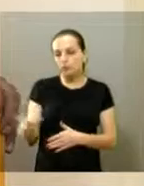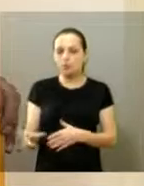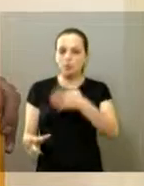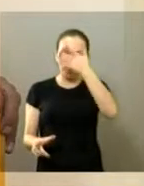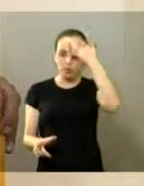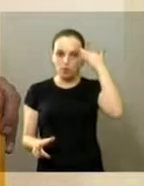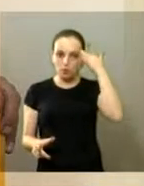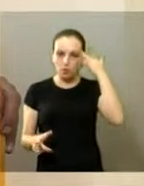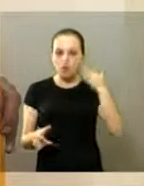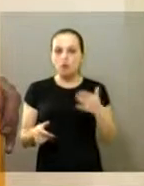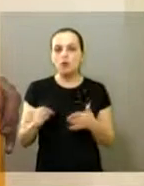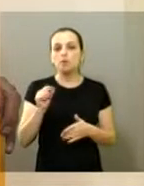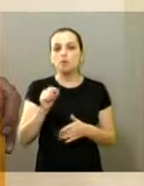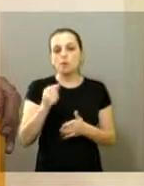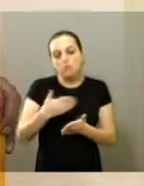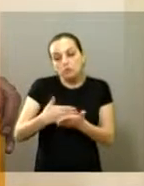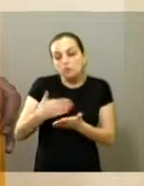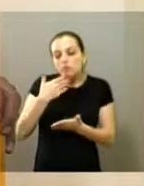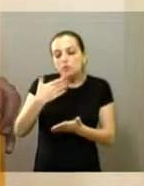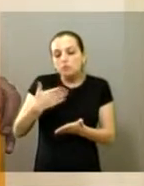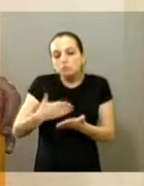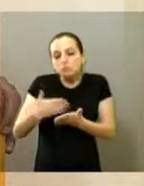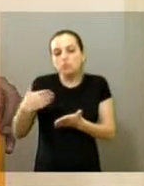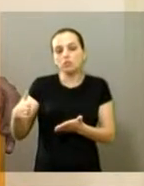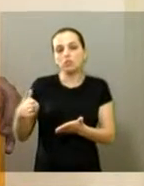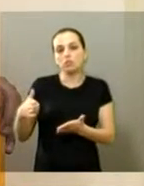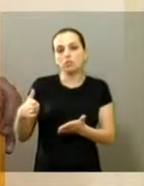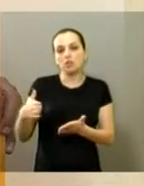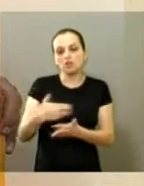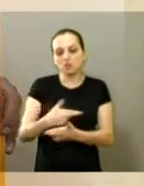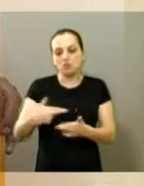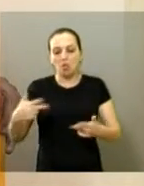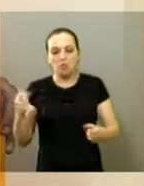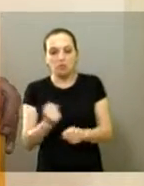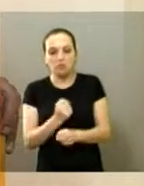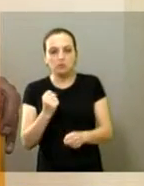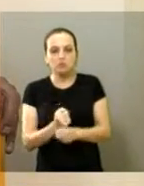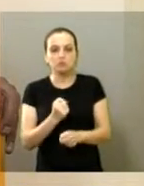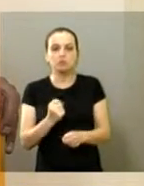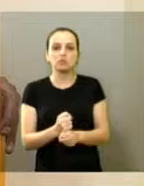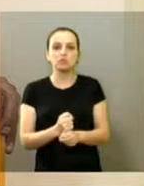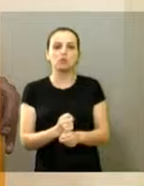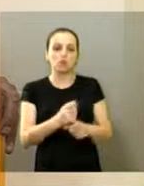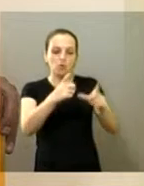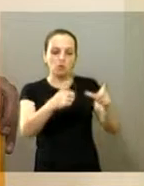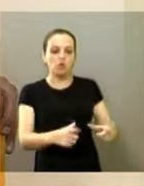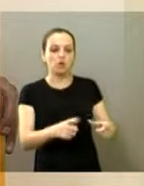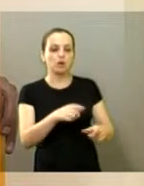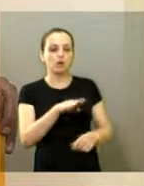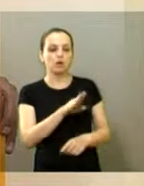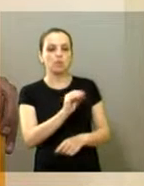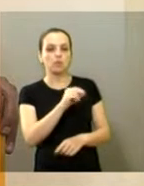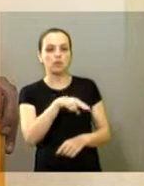uma indicação para retirar um entulho na Avenida José Bonifácio,